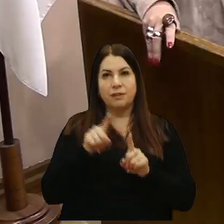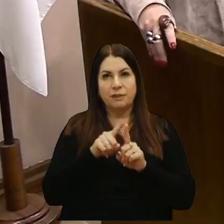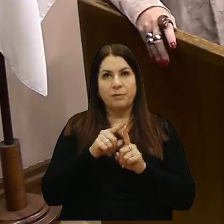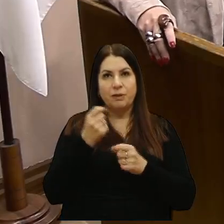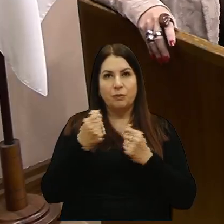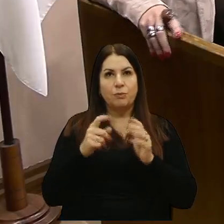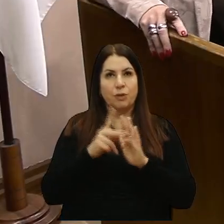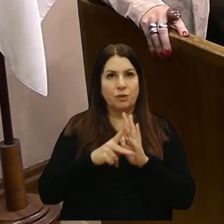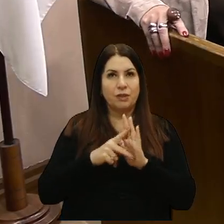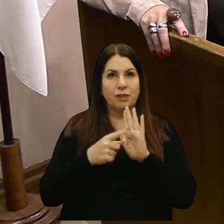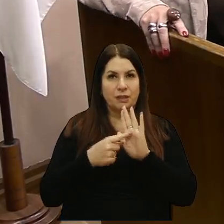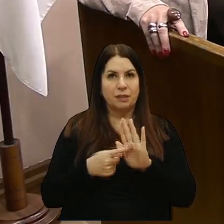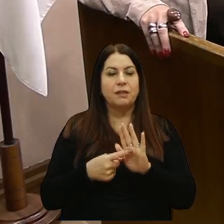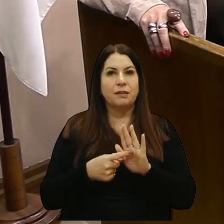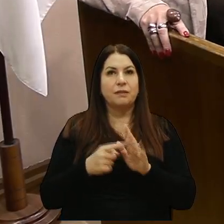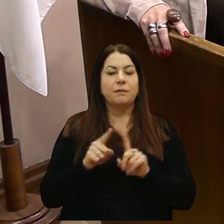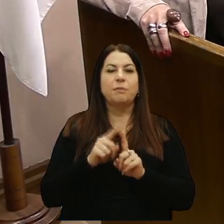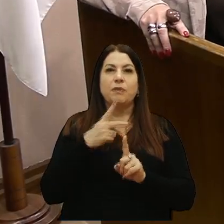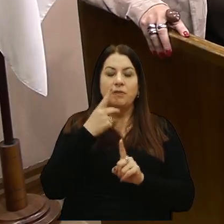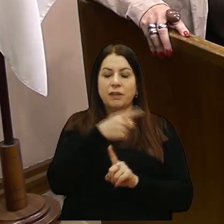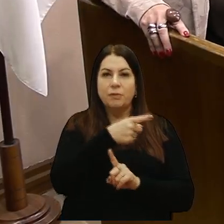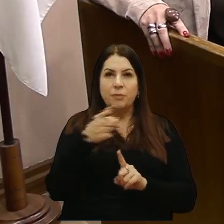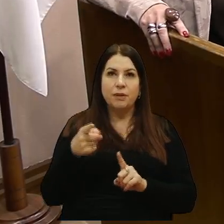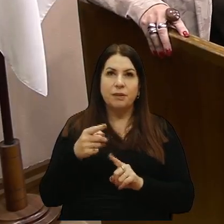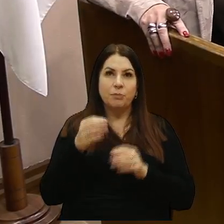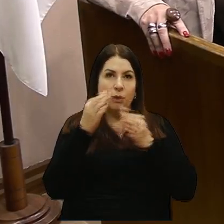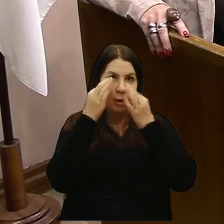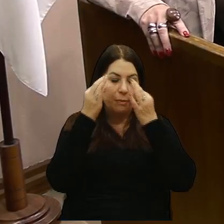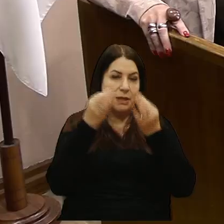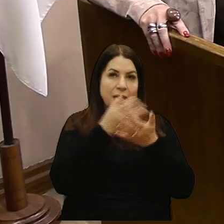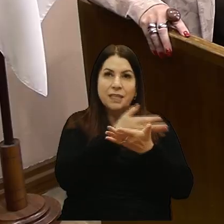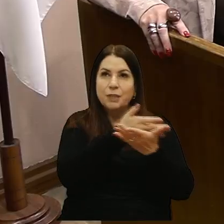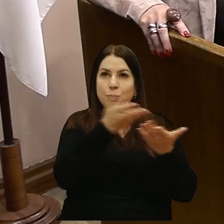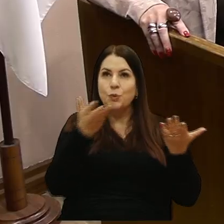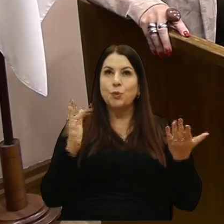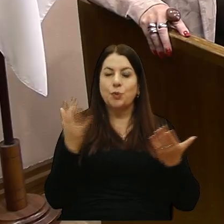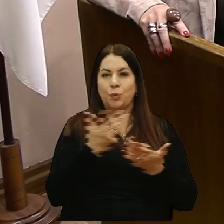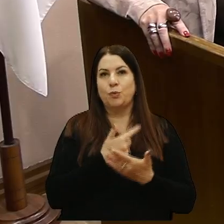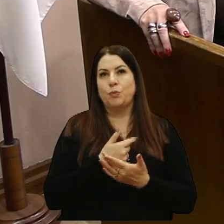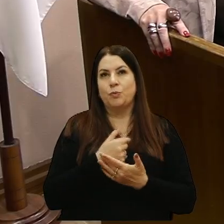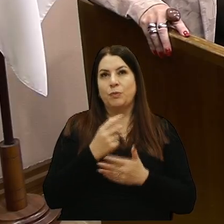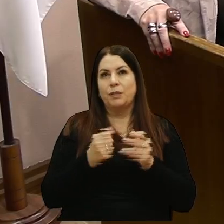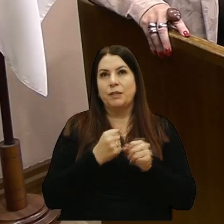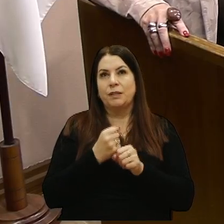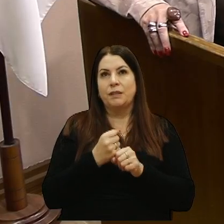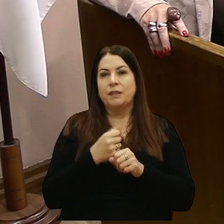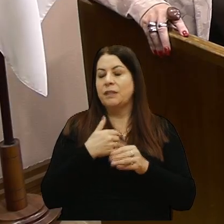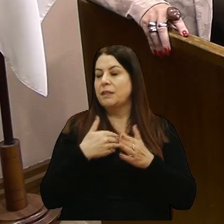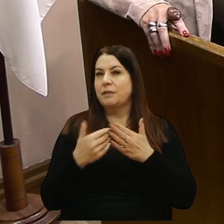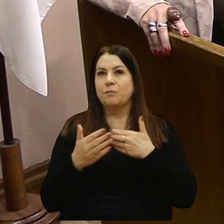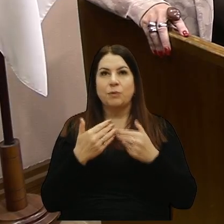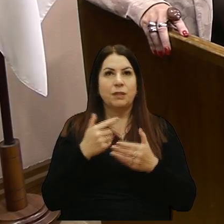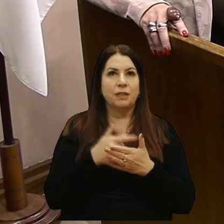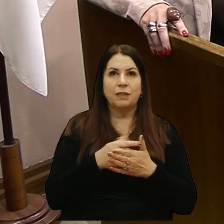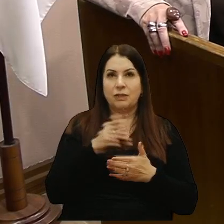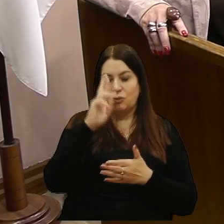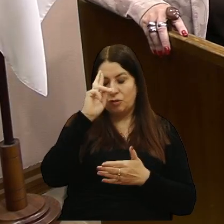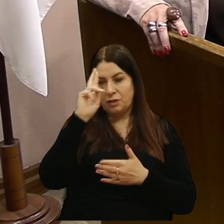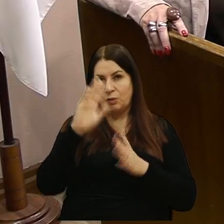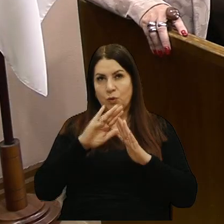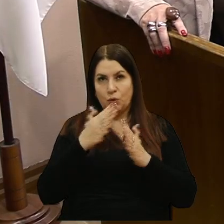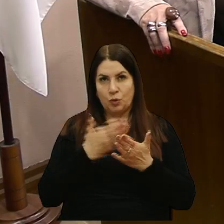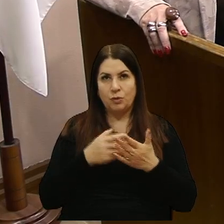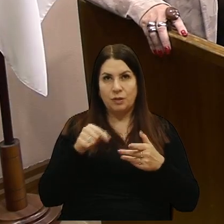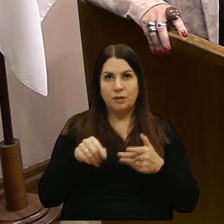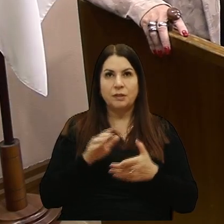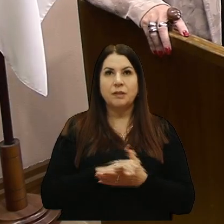alguns projetos que eu vou apresentar e quero dizer, eu prestei atenção em todos, como eu faço todos os anos, independente de estar na direção da escola esse